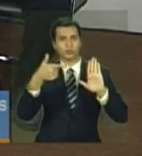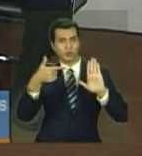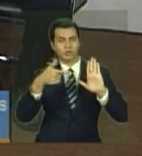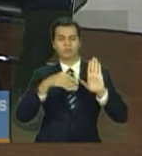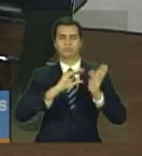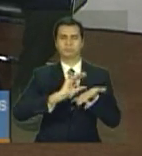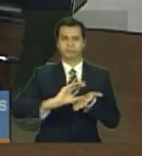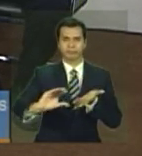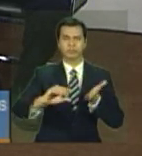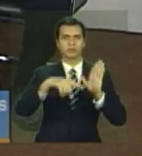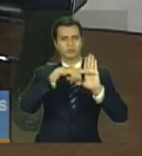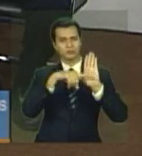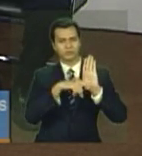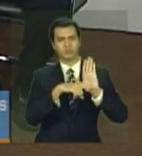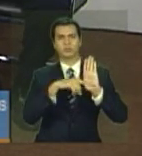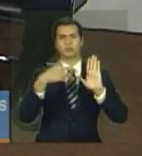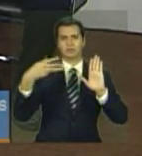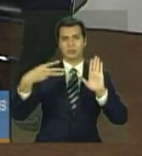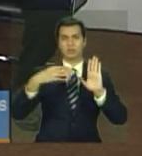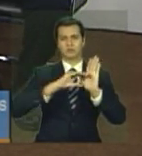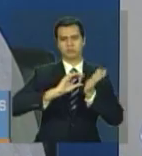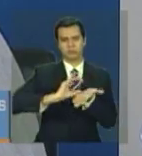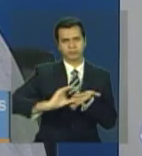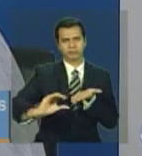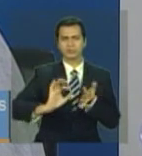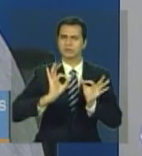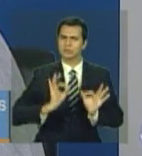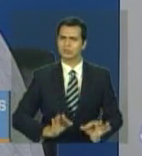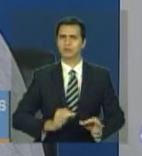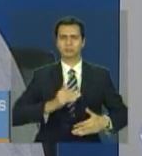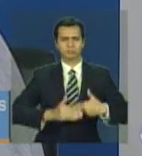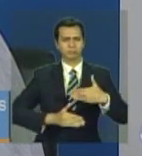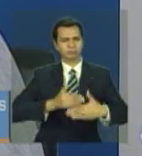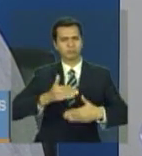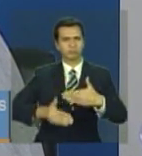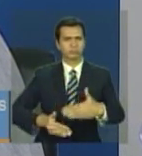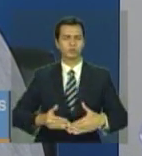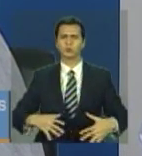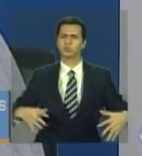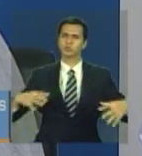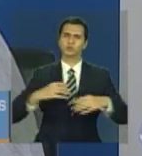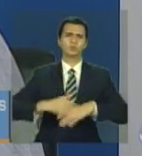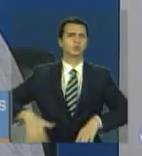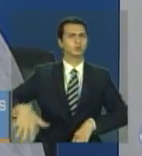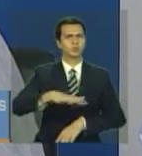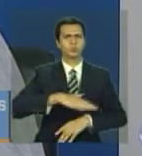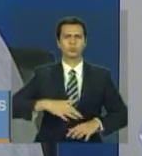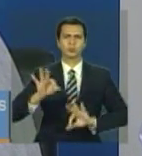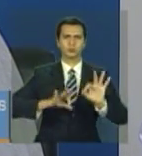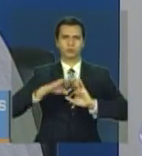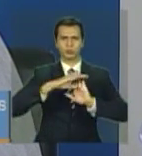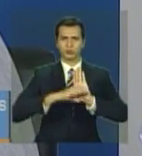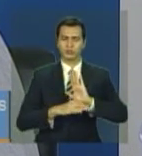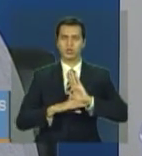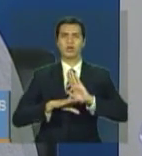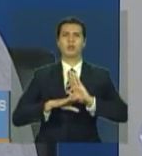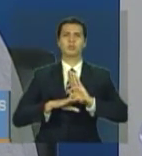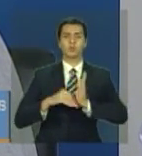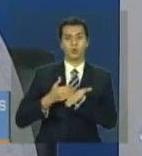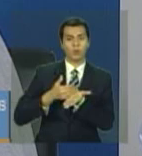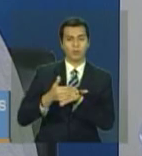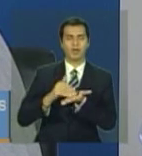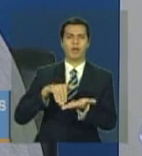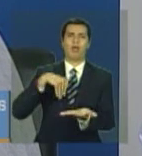em torno de o projeto demora, desde a sua contratação, digamos assim, em torno de 2 anos, né, entre a elaboração do projeto, a construção